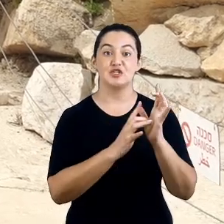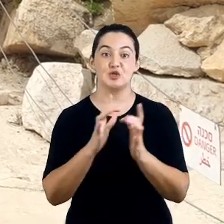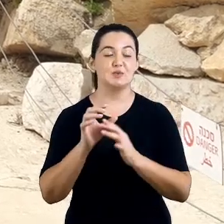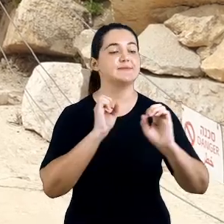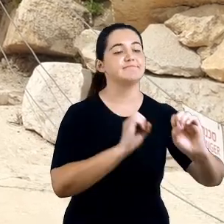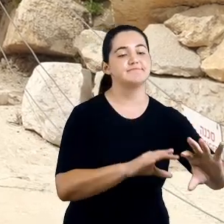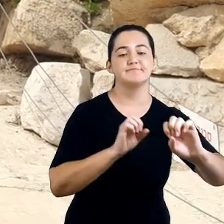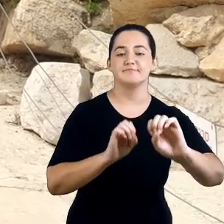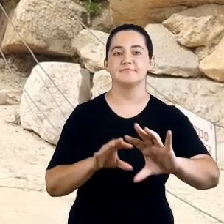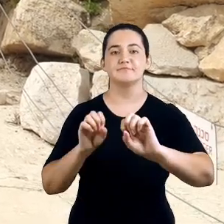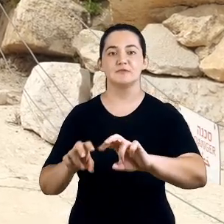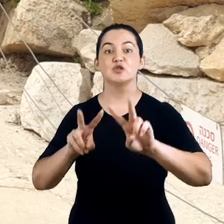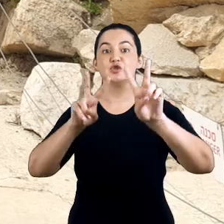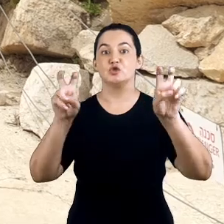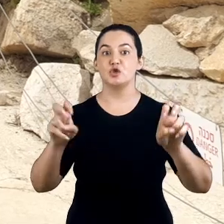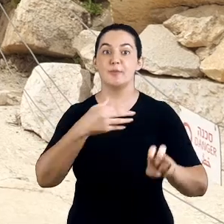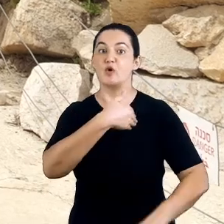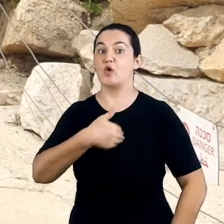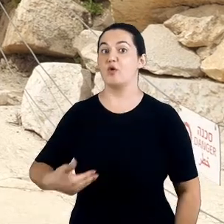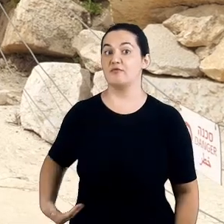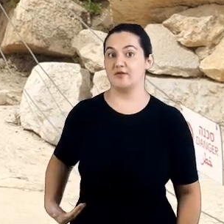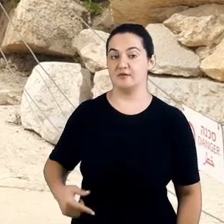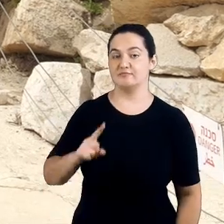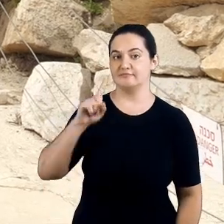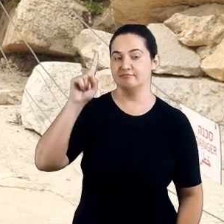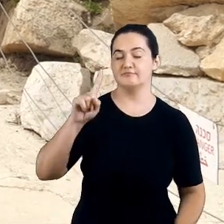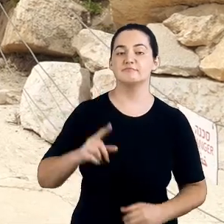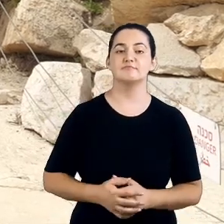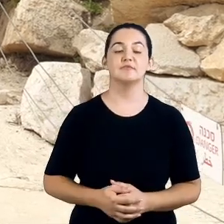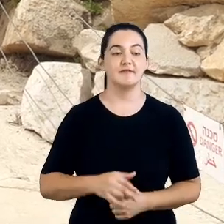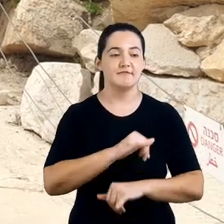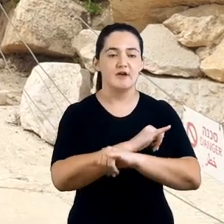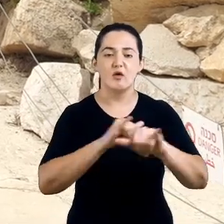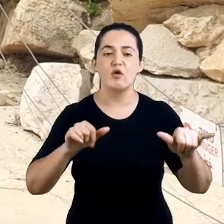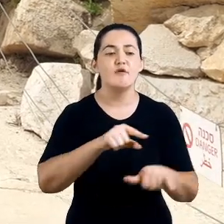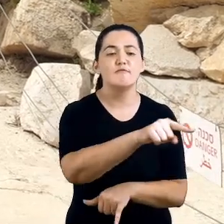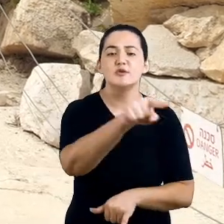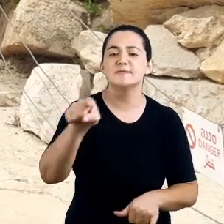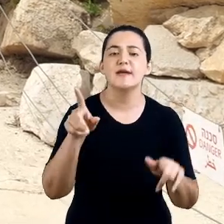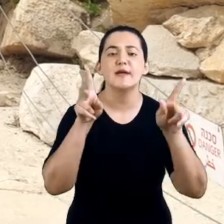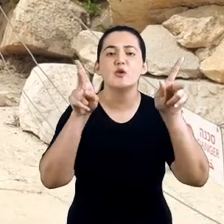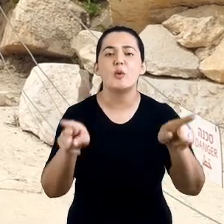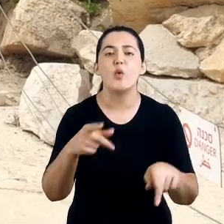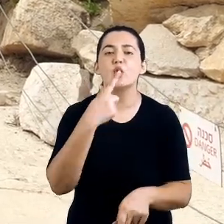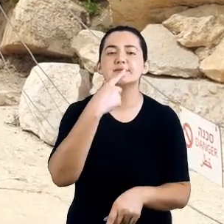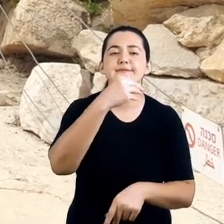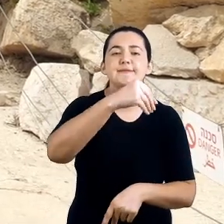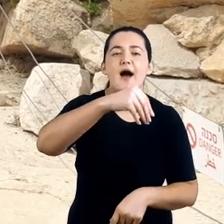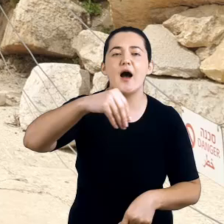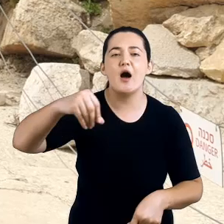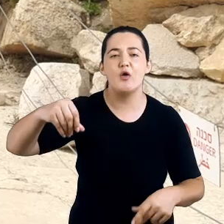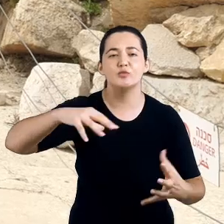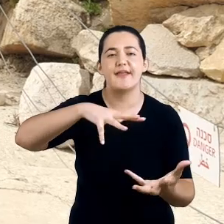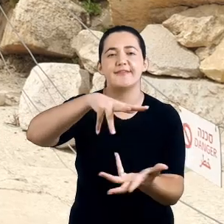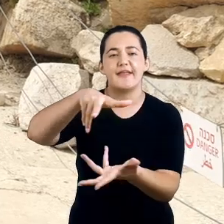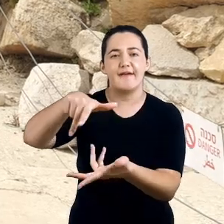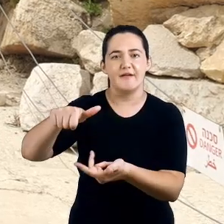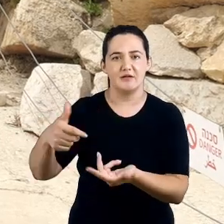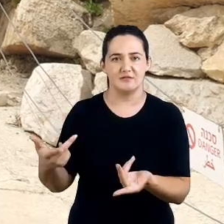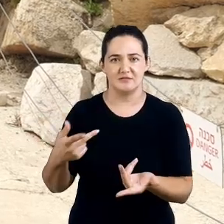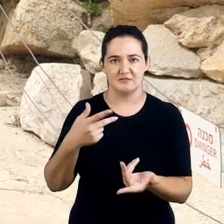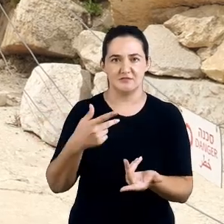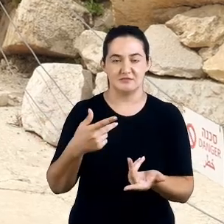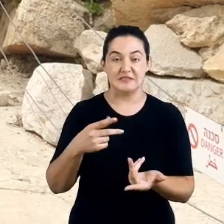certa vez, ensinando aos discípulos as lições do reino, falou o seguinte: vocês são o sal da terra.